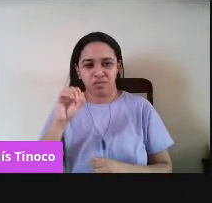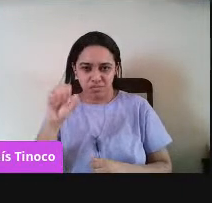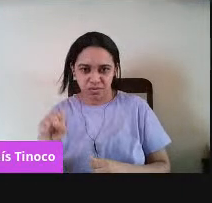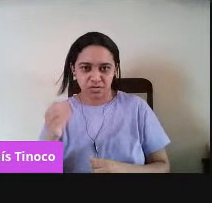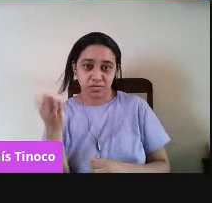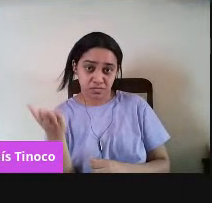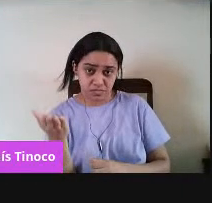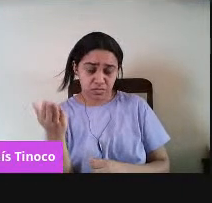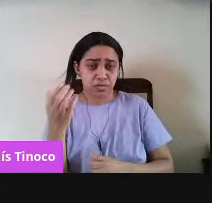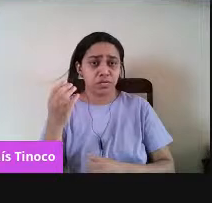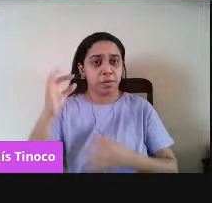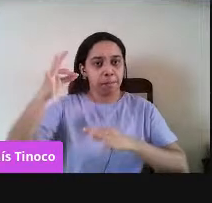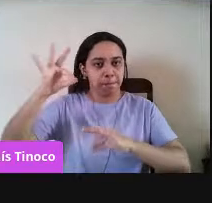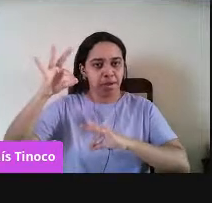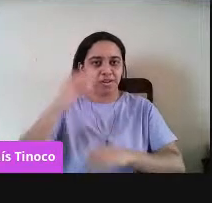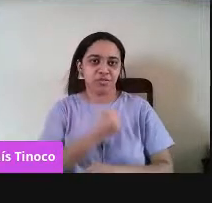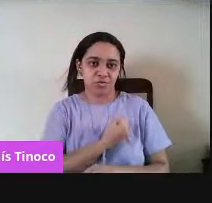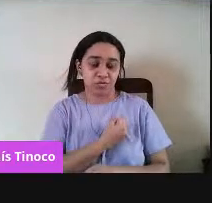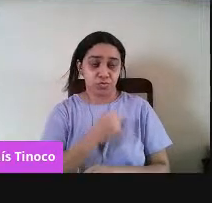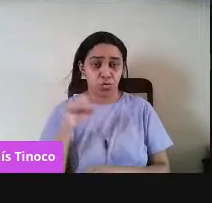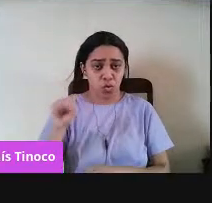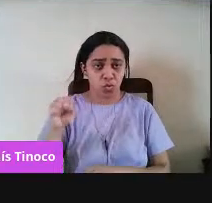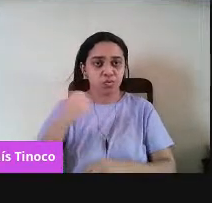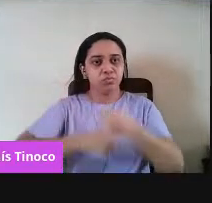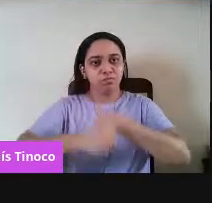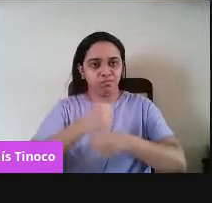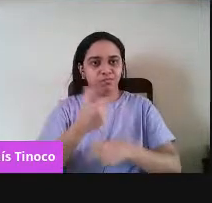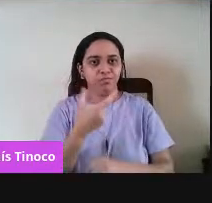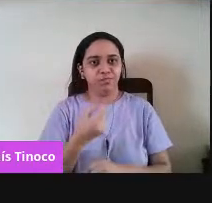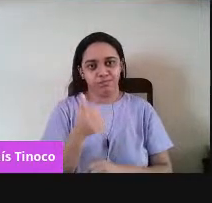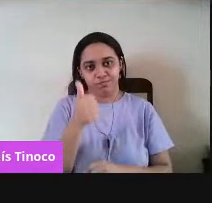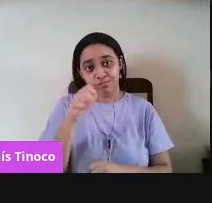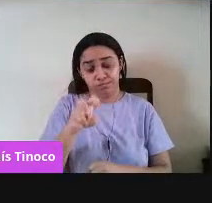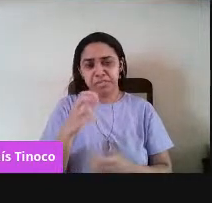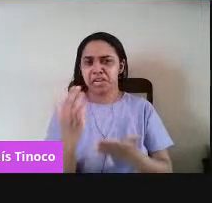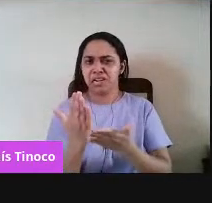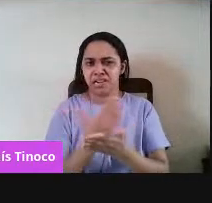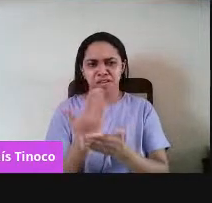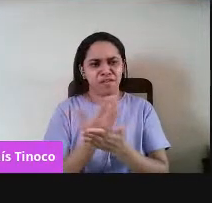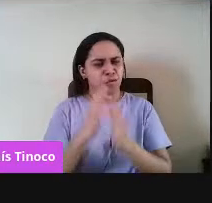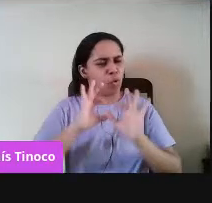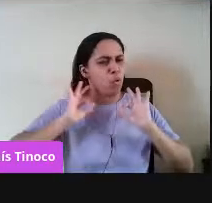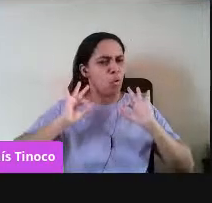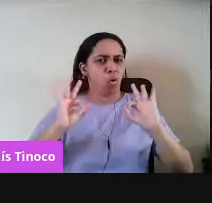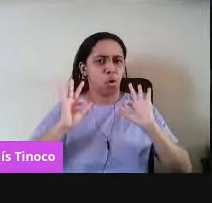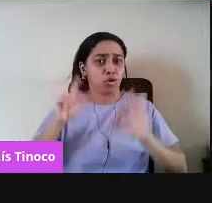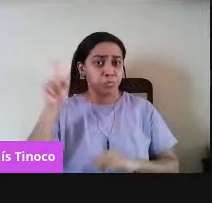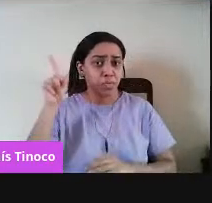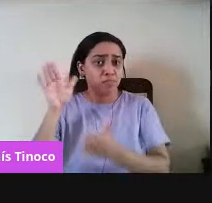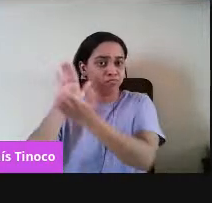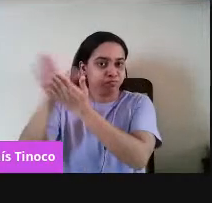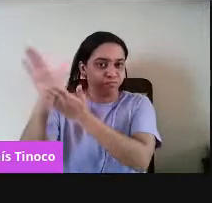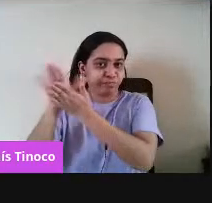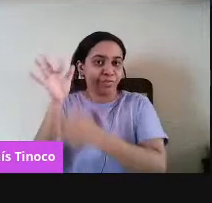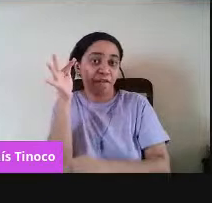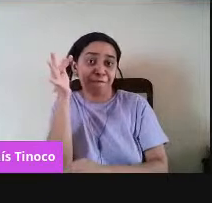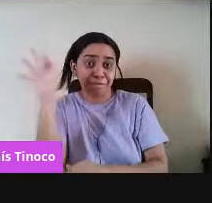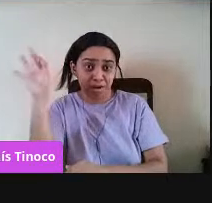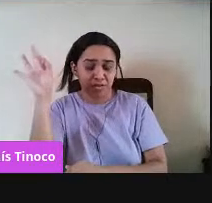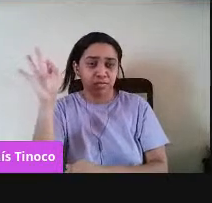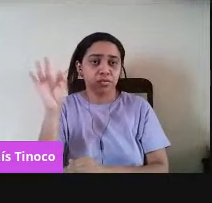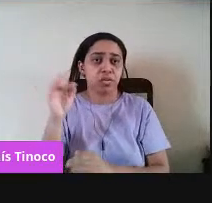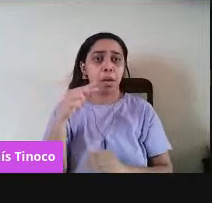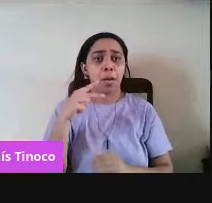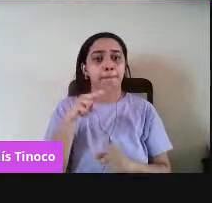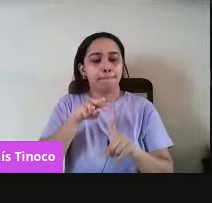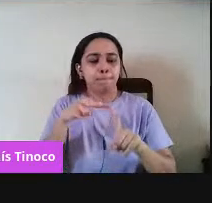do livro que eu tirei, né, de 2015, é um livro excelente, publicado na França só sobre ponto de vista. O nome dele é Pontos